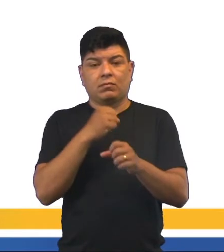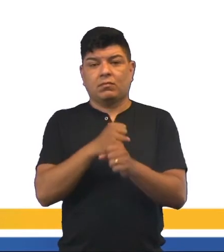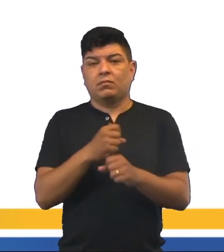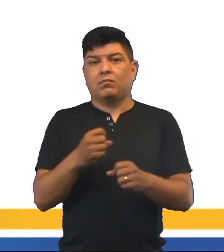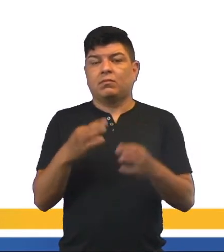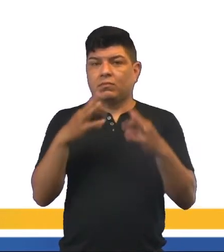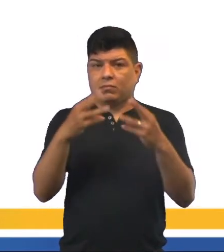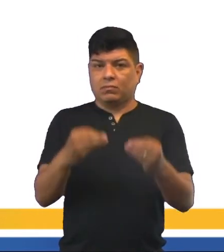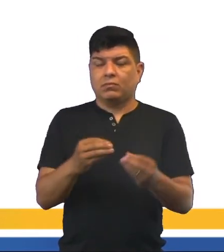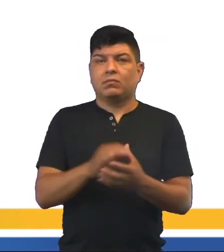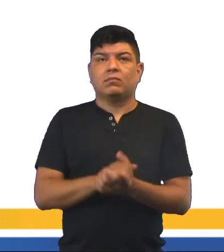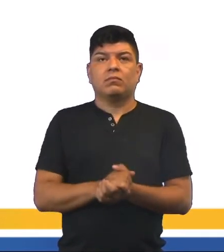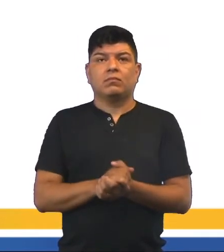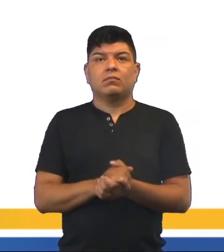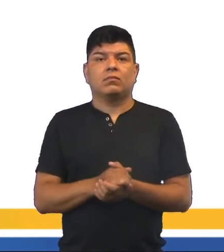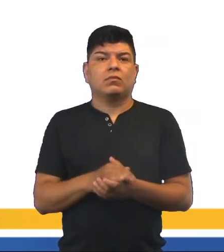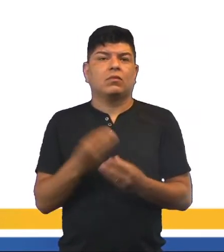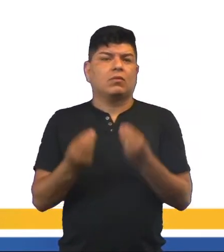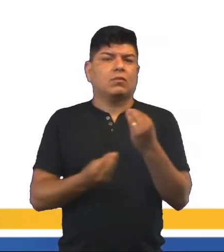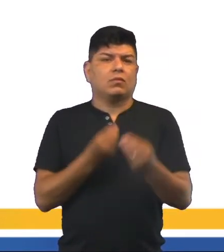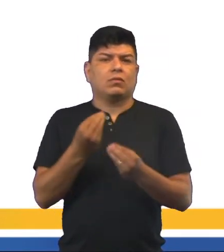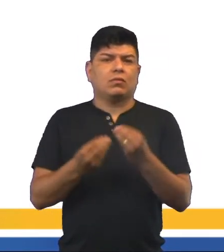ó. Portanto, por que que eu vou